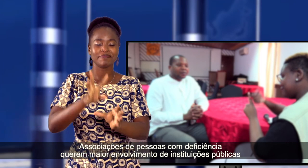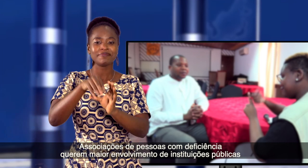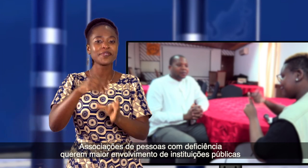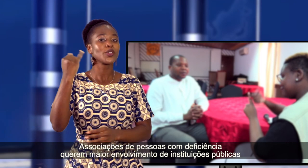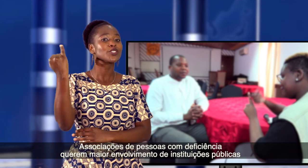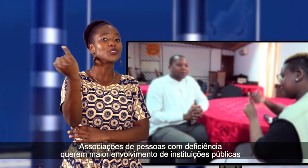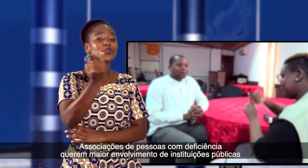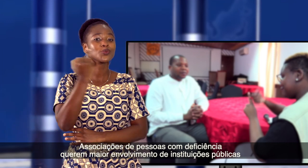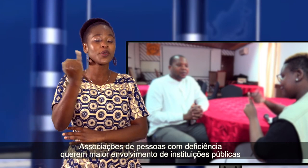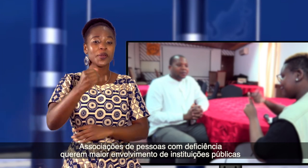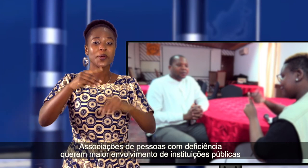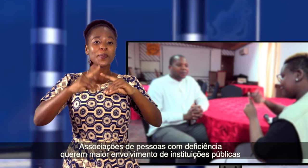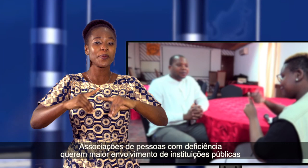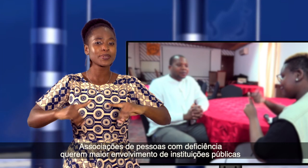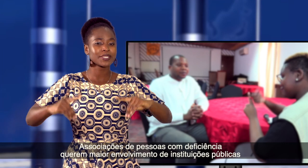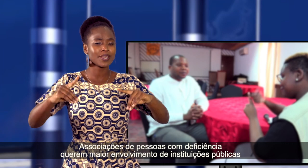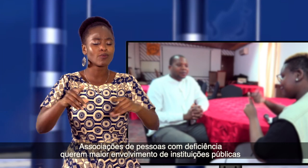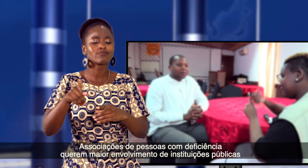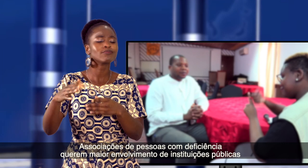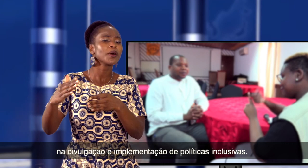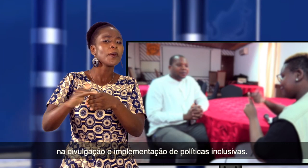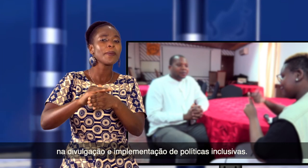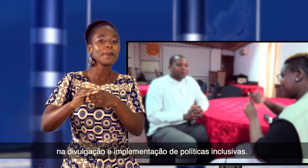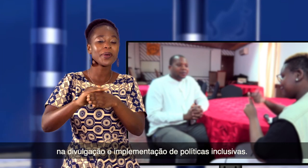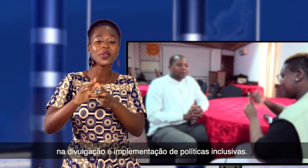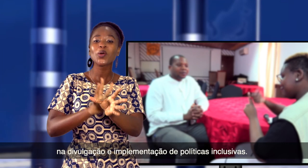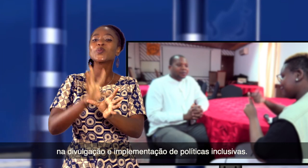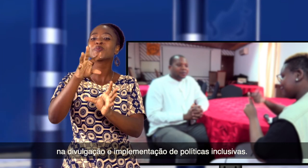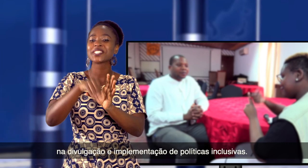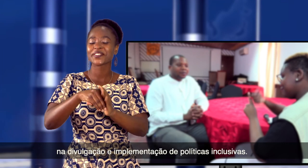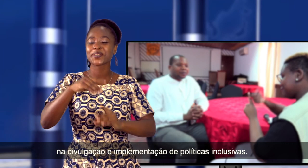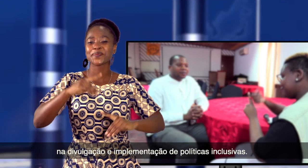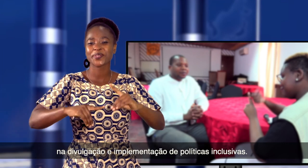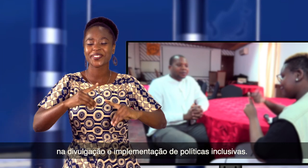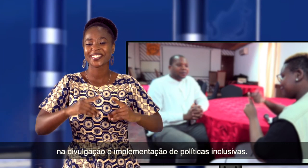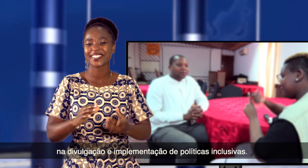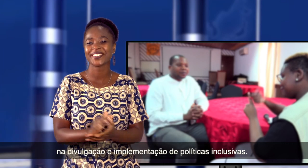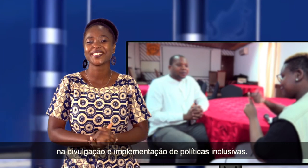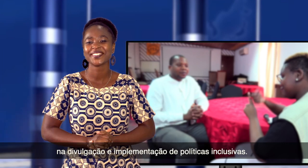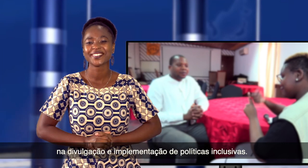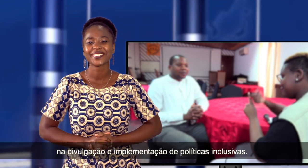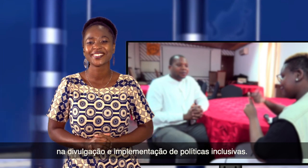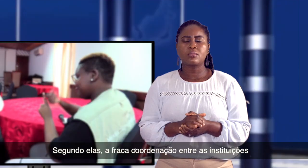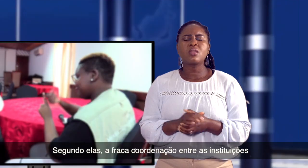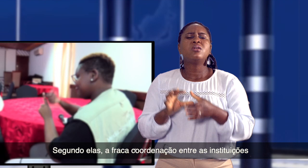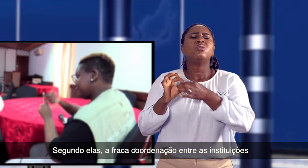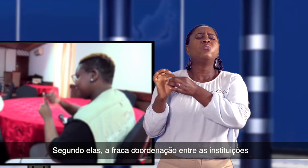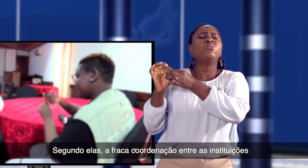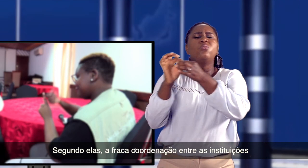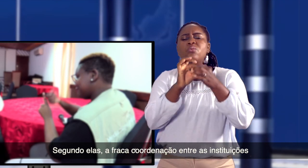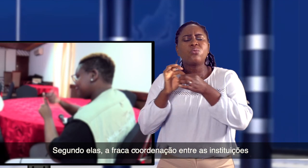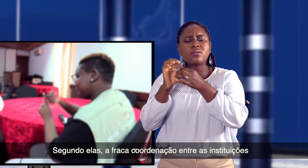querem maior envolvimento de instituições públicas na divulgação e implementação de políticas inclusivas.